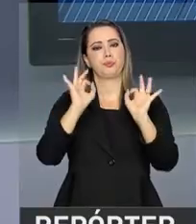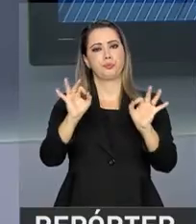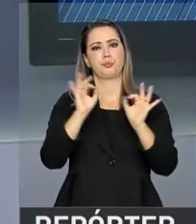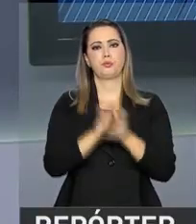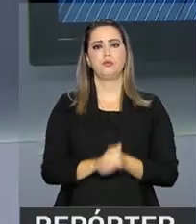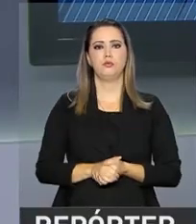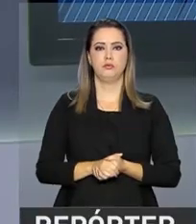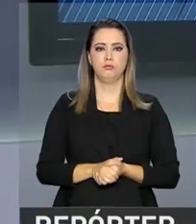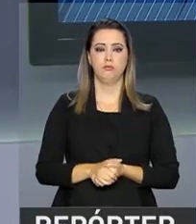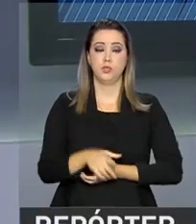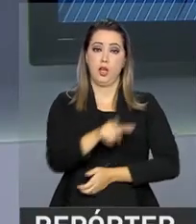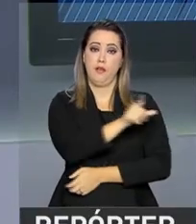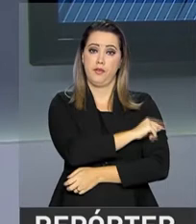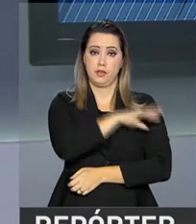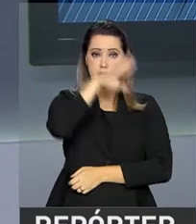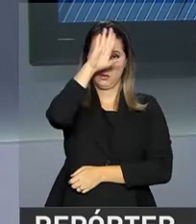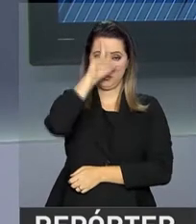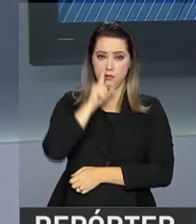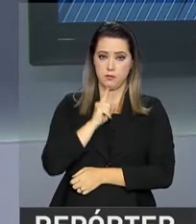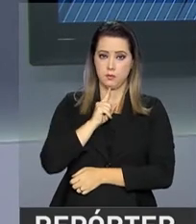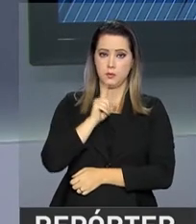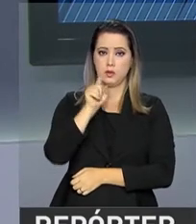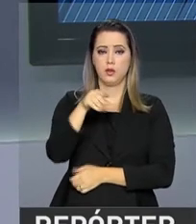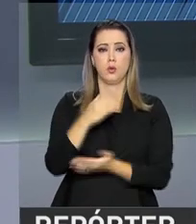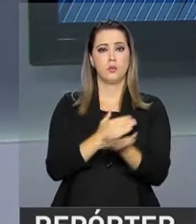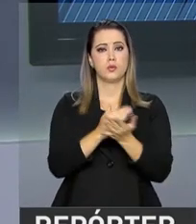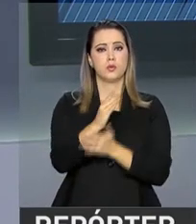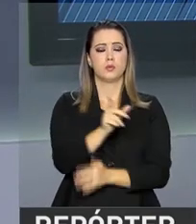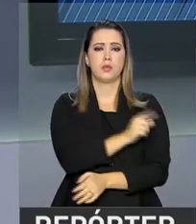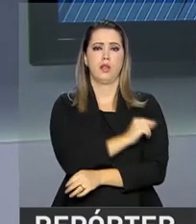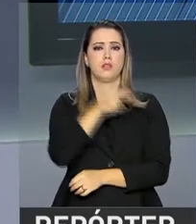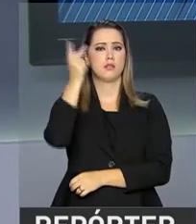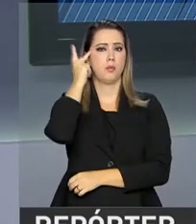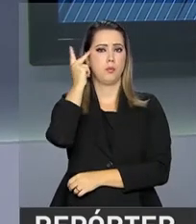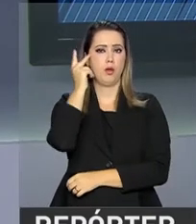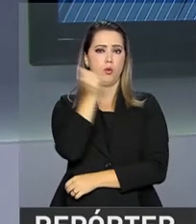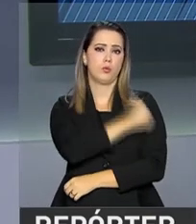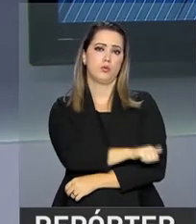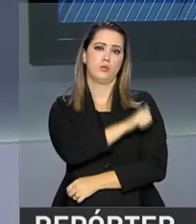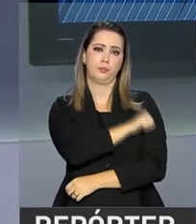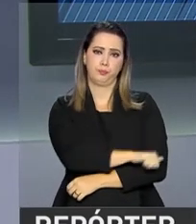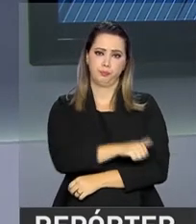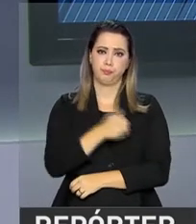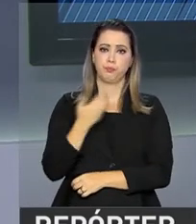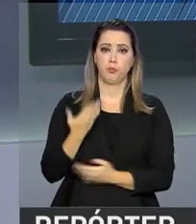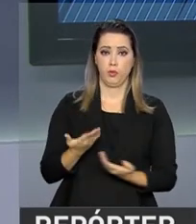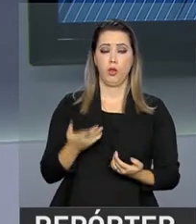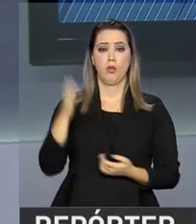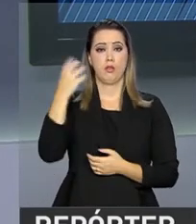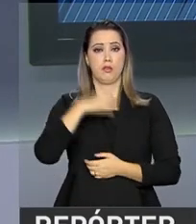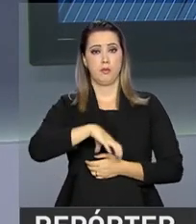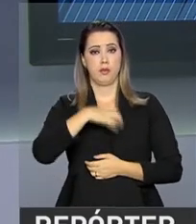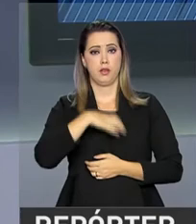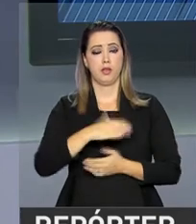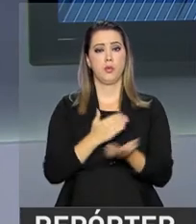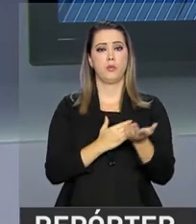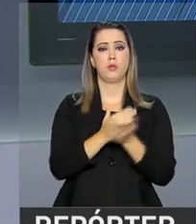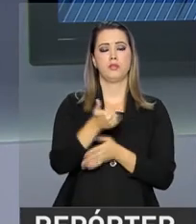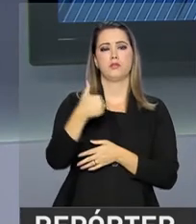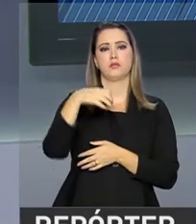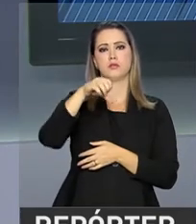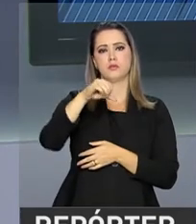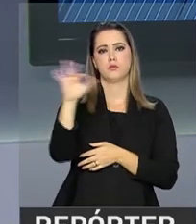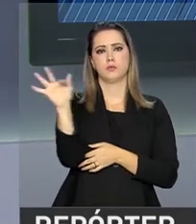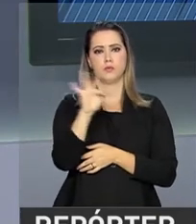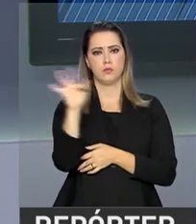a vacina fracionada contra a febre amarela começou a ser aplicada em são paulo e no rio de janeiro na bahia a vacinação será